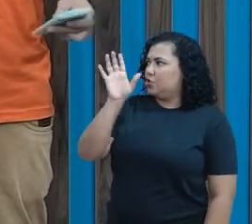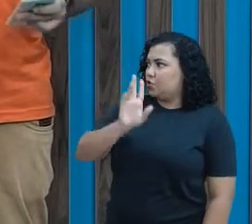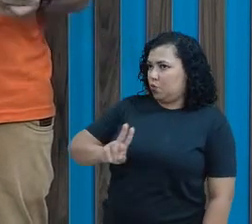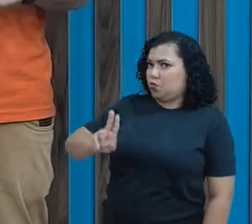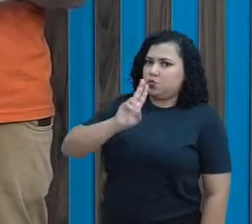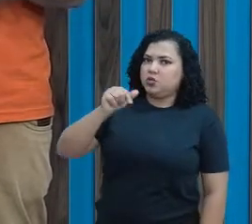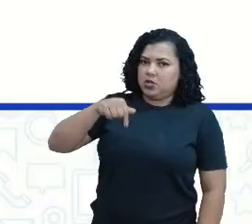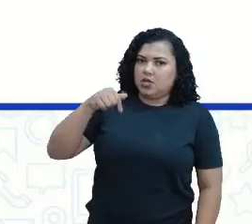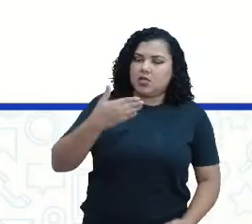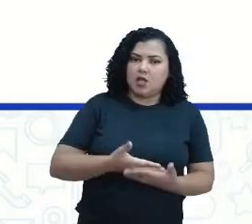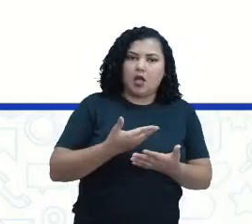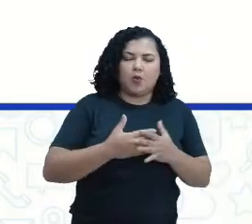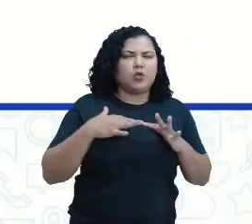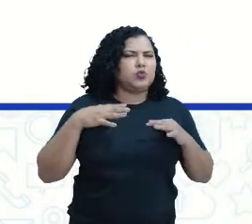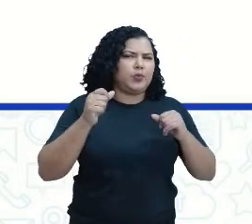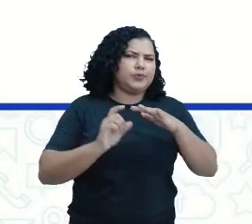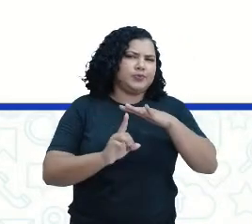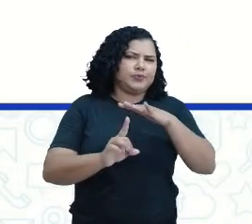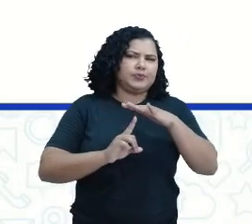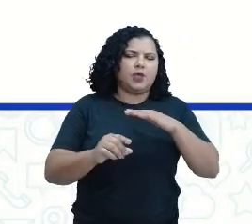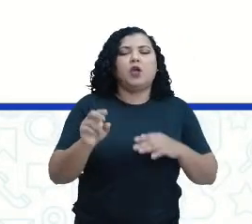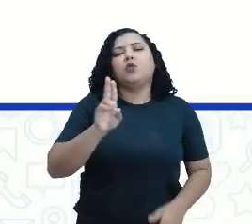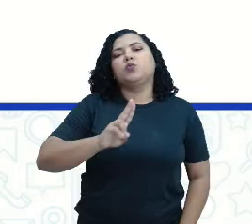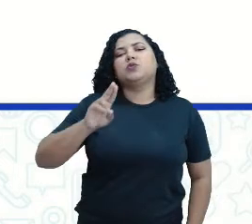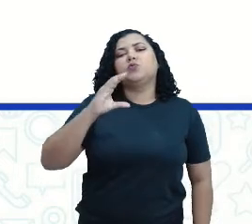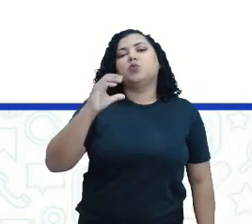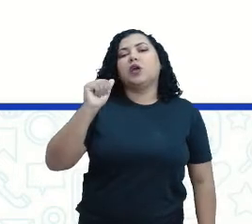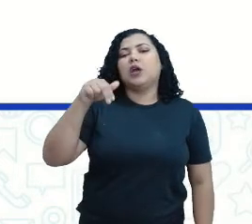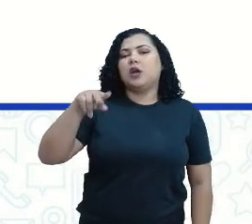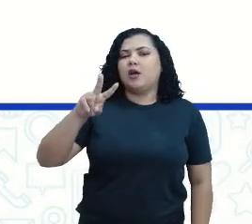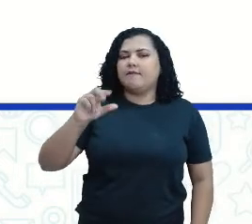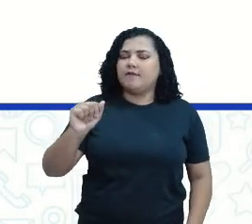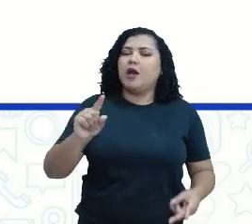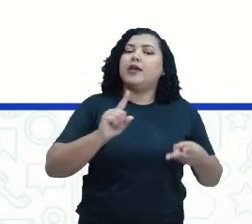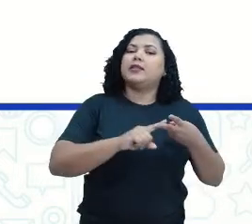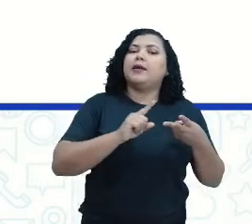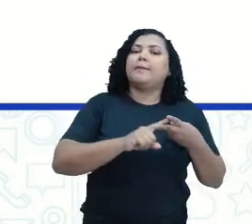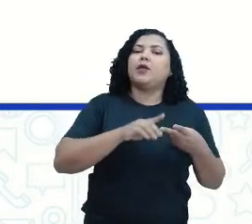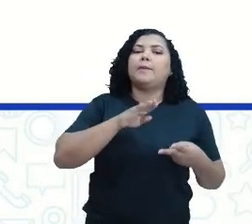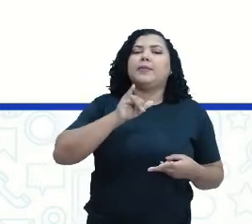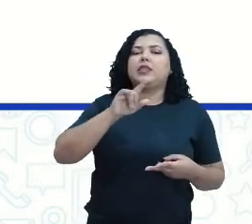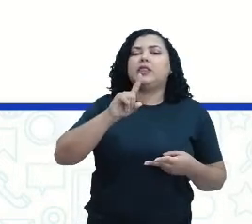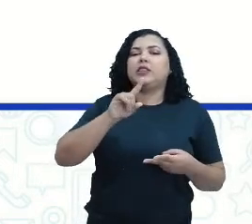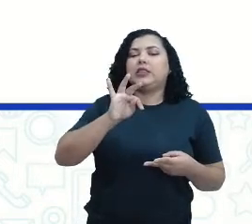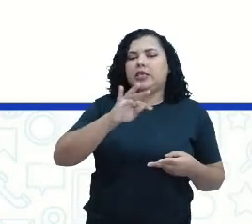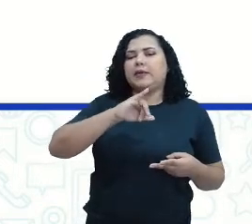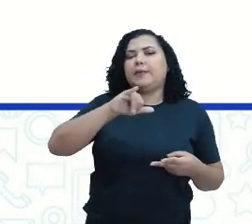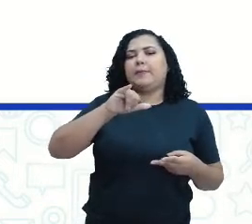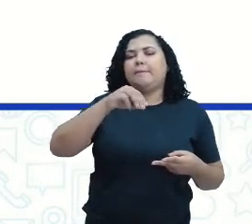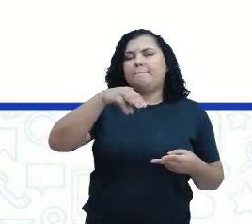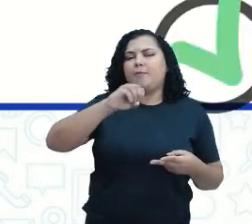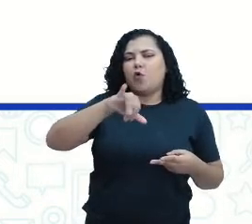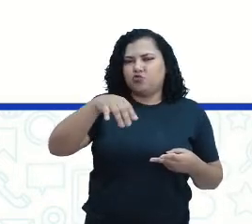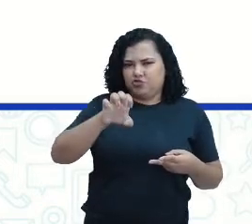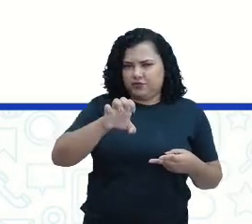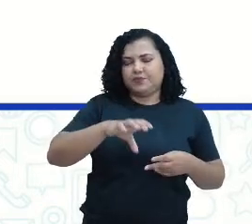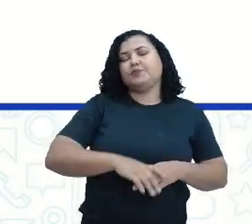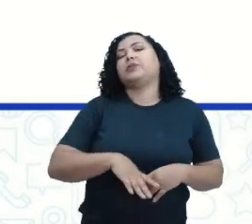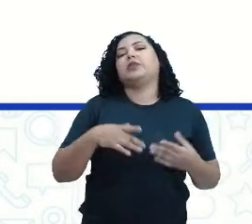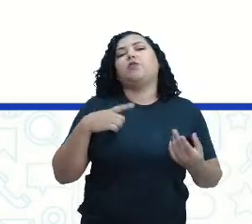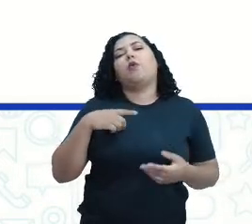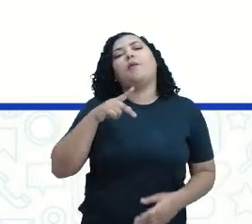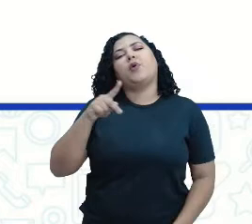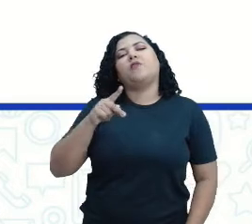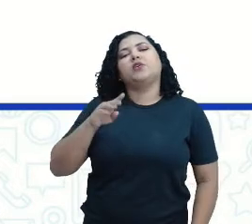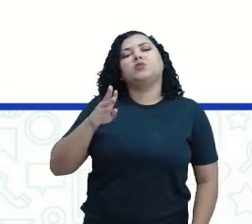nessa aula e todas as animações são feitas no Canva e o avatar do Bitmoji, tá bom? Então, como a professora Briane falou, como